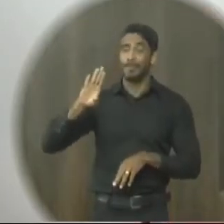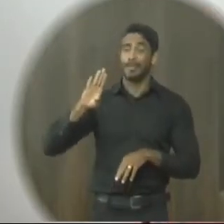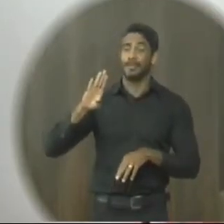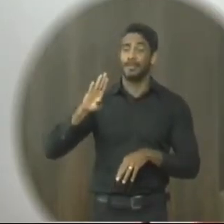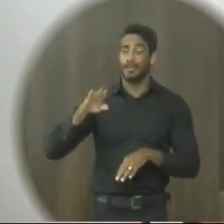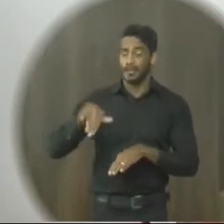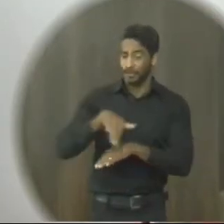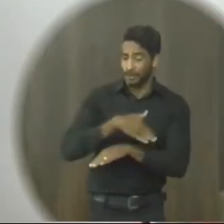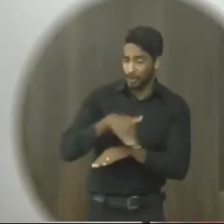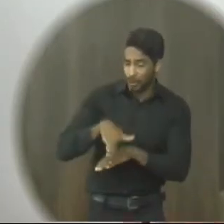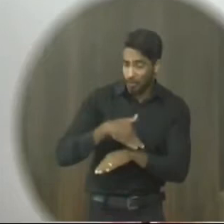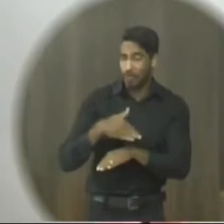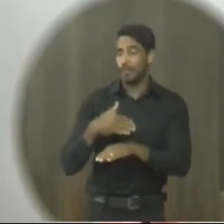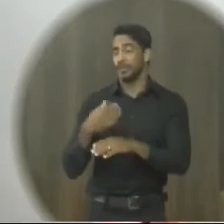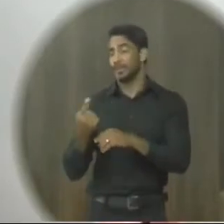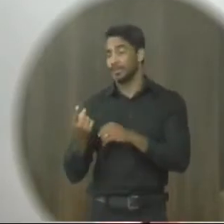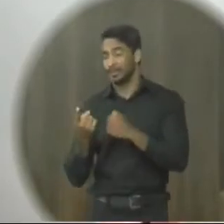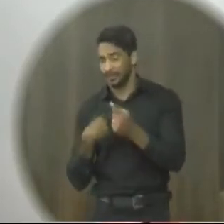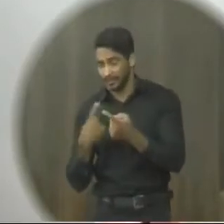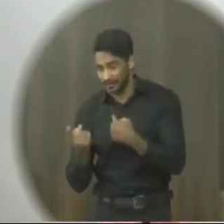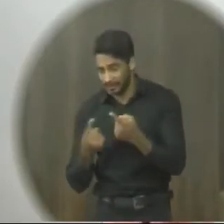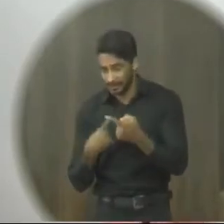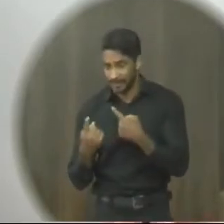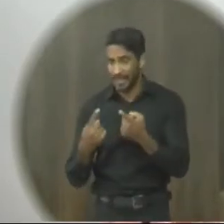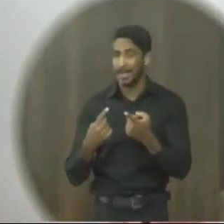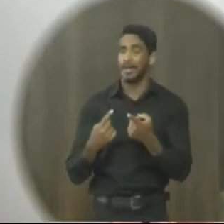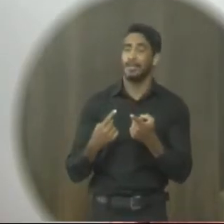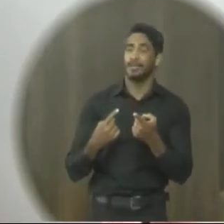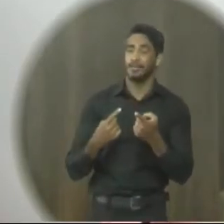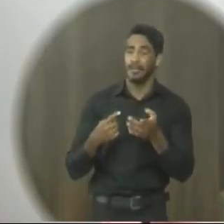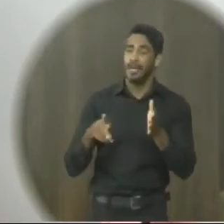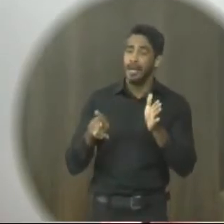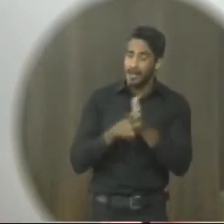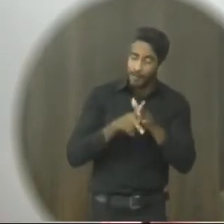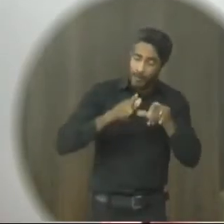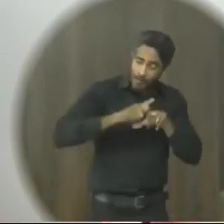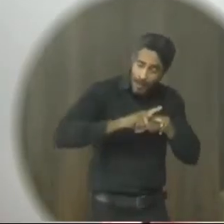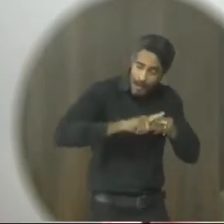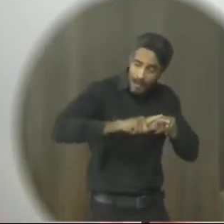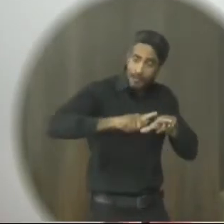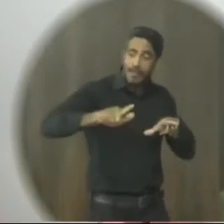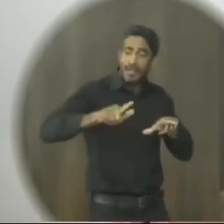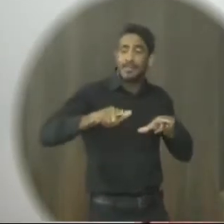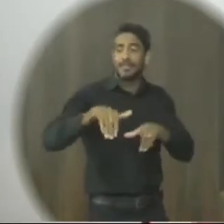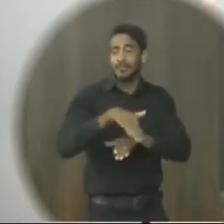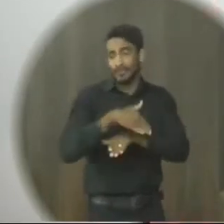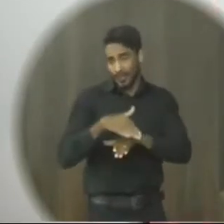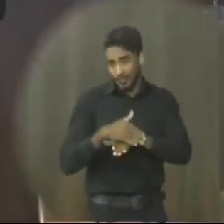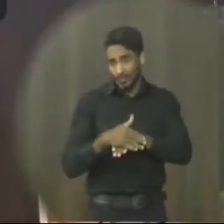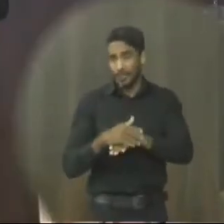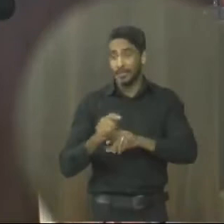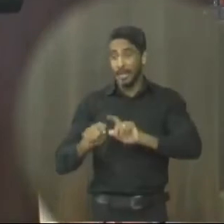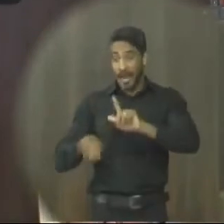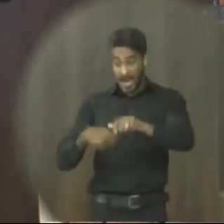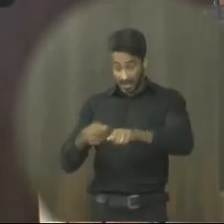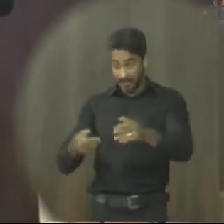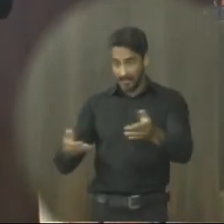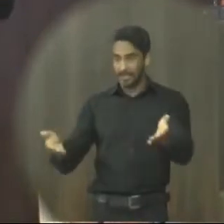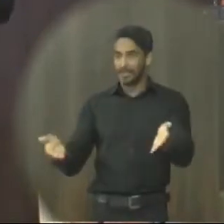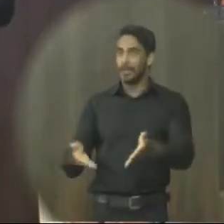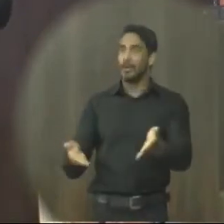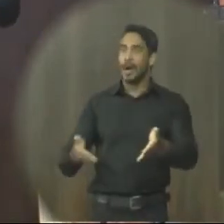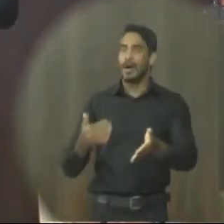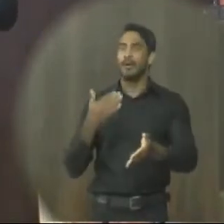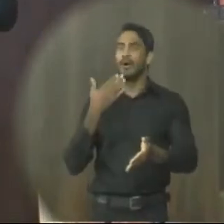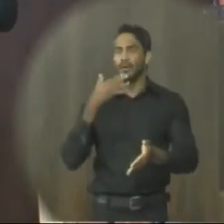ruas, estradas e a própria pavimentação. E a administração atual, na qual